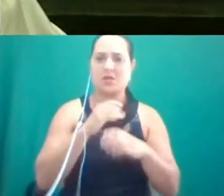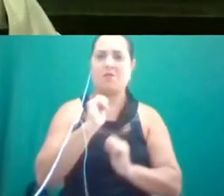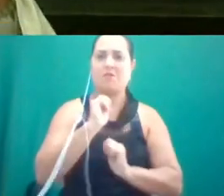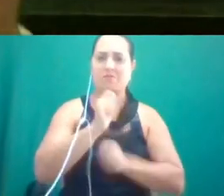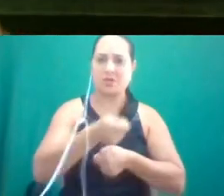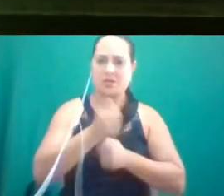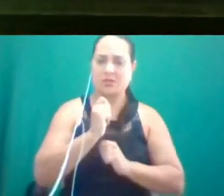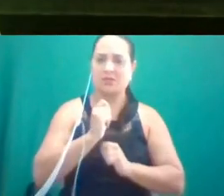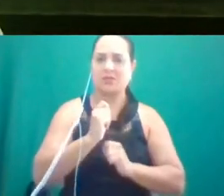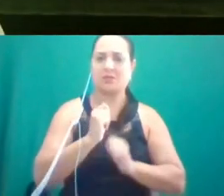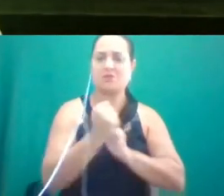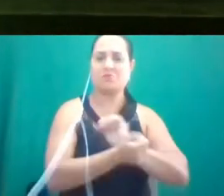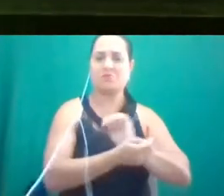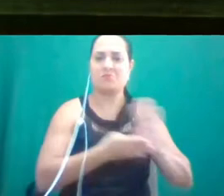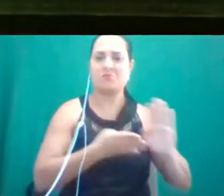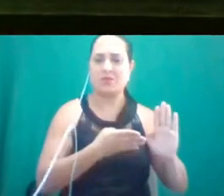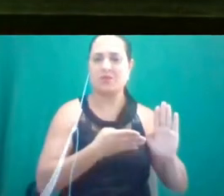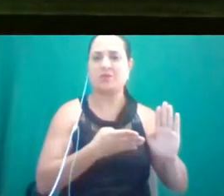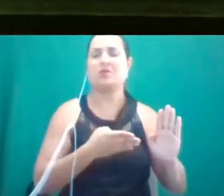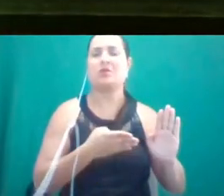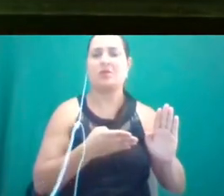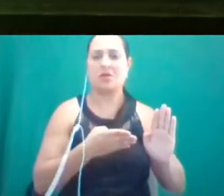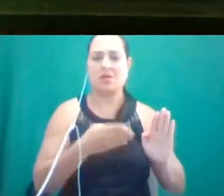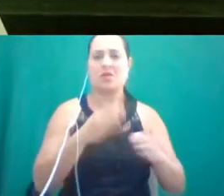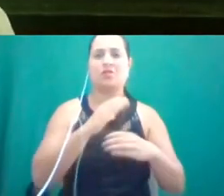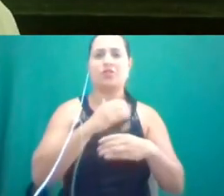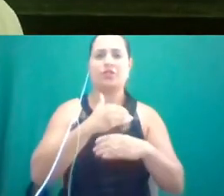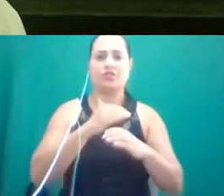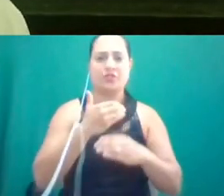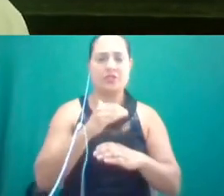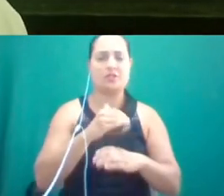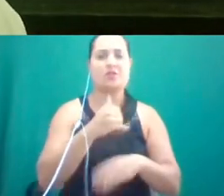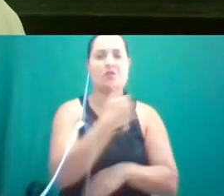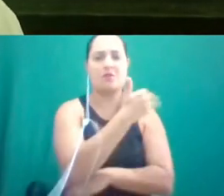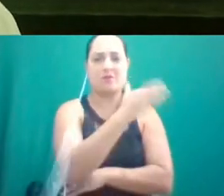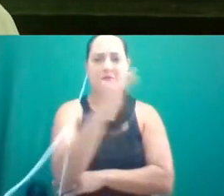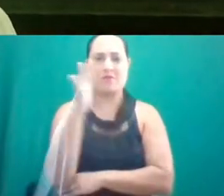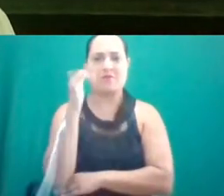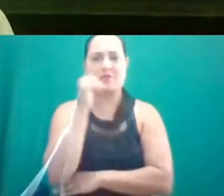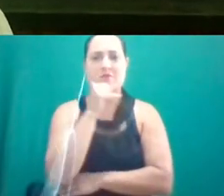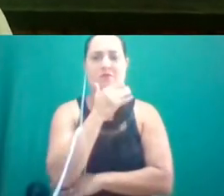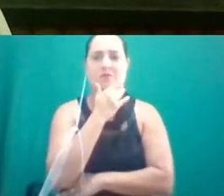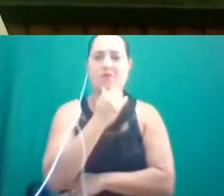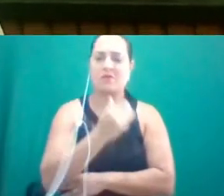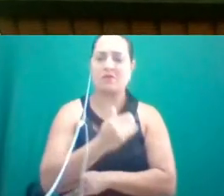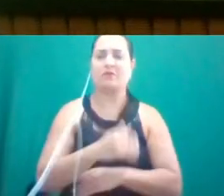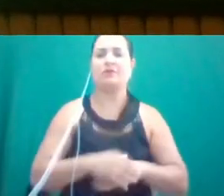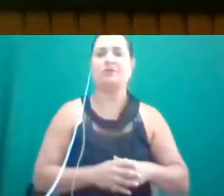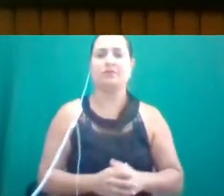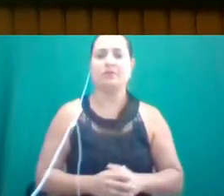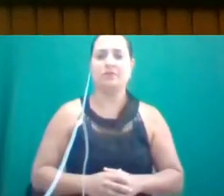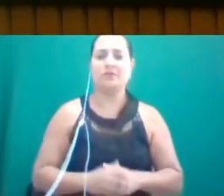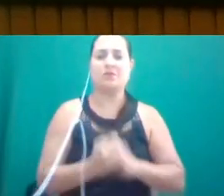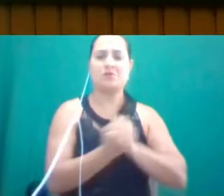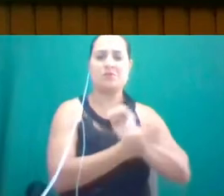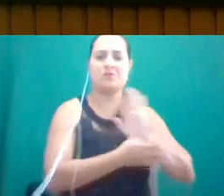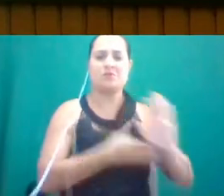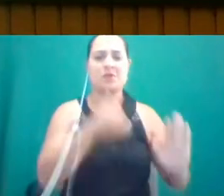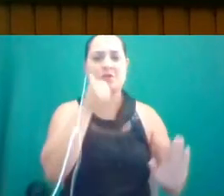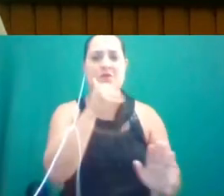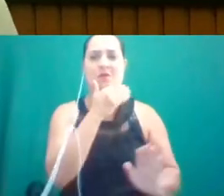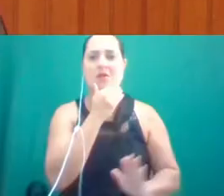Parabéns aos mais novos bacharéis formados pela Universidade Federal Rural de